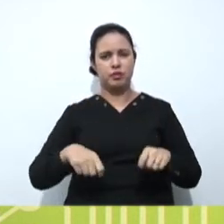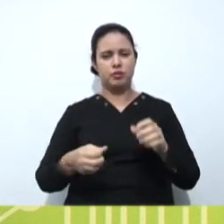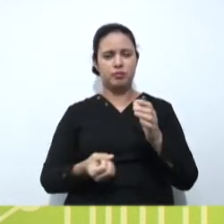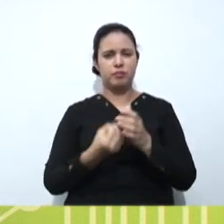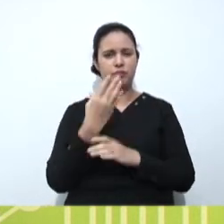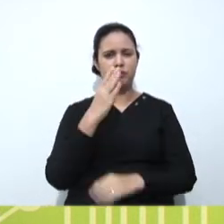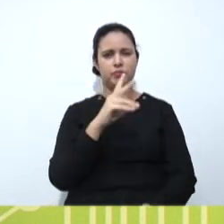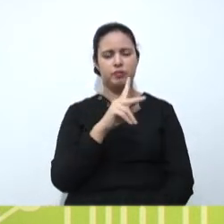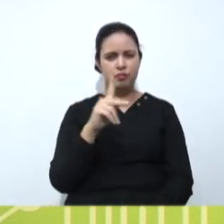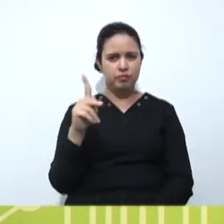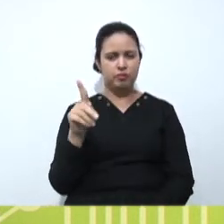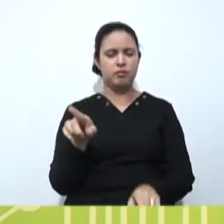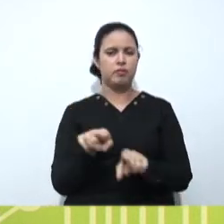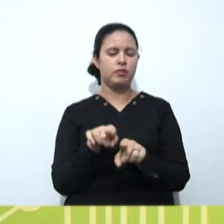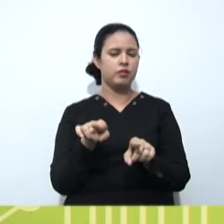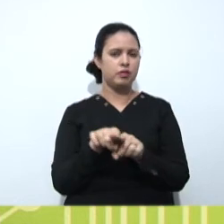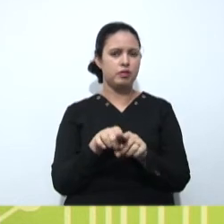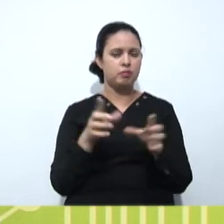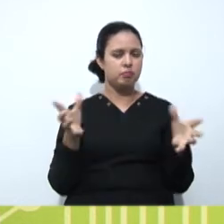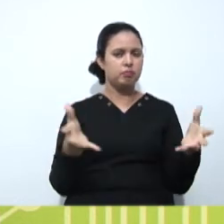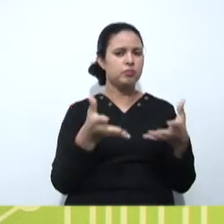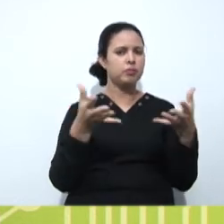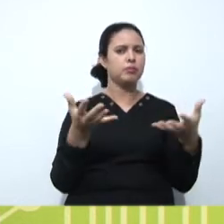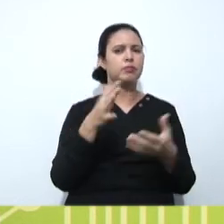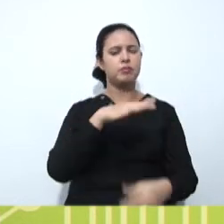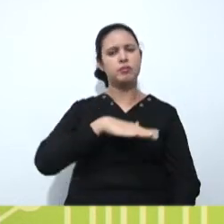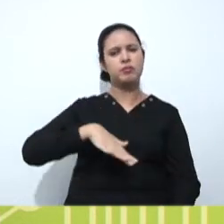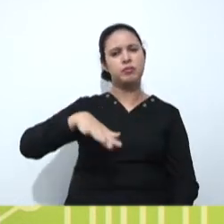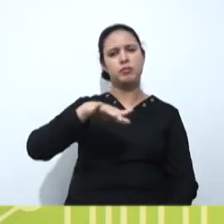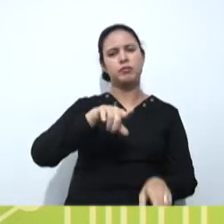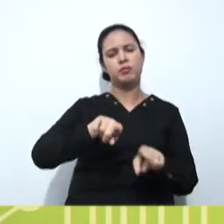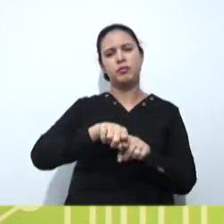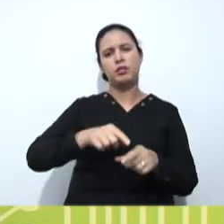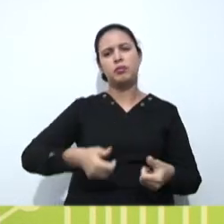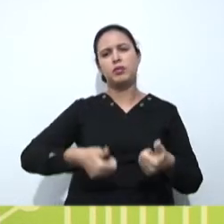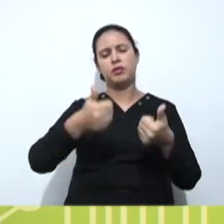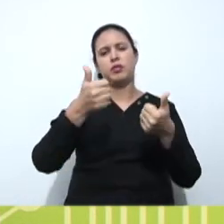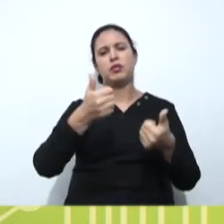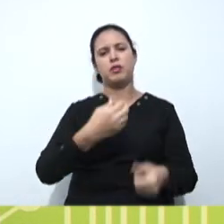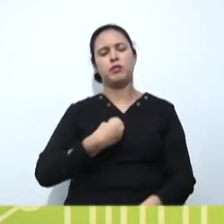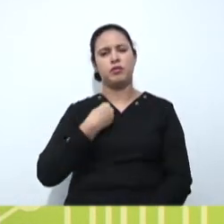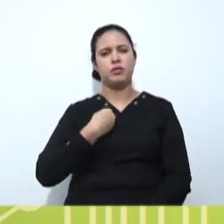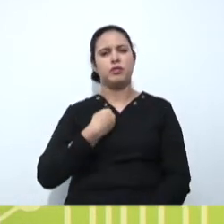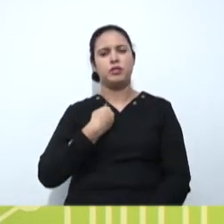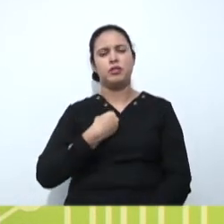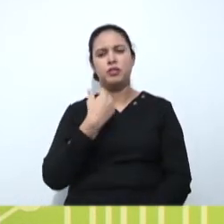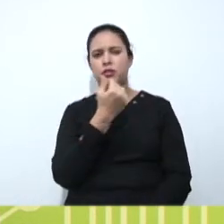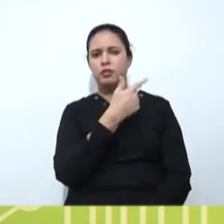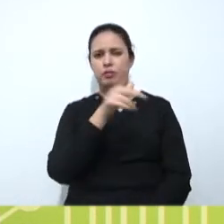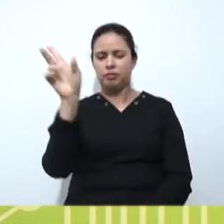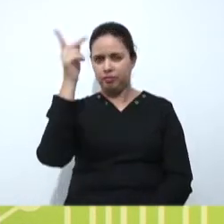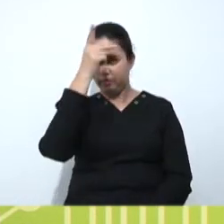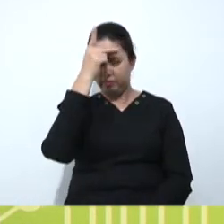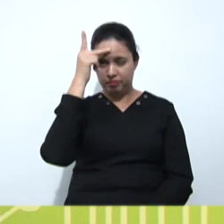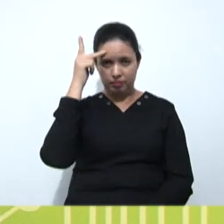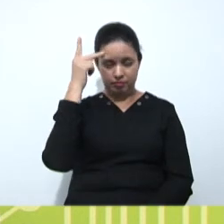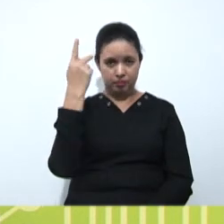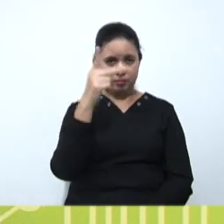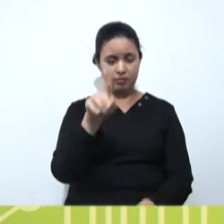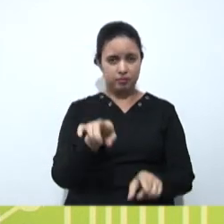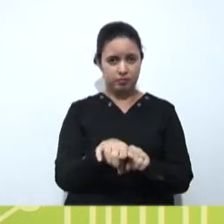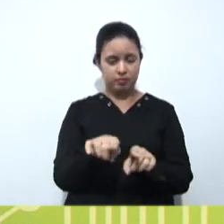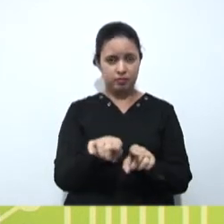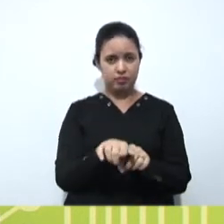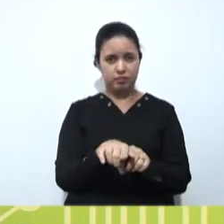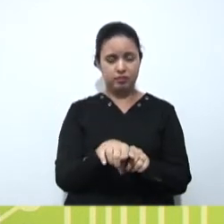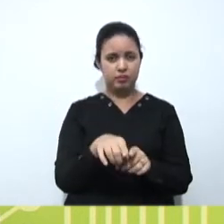uma cooperativa, que podem fomentar essa região, que pode melhorar a vida de outras pessoas e melhorar a sua própria vida.